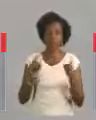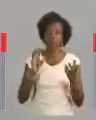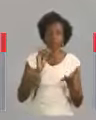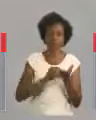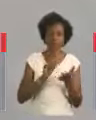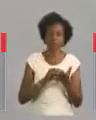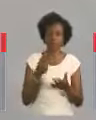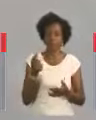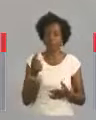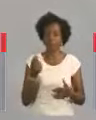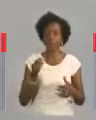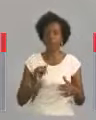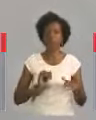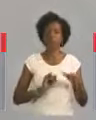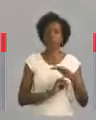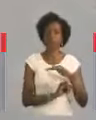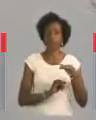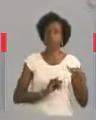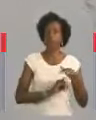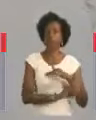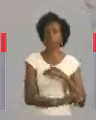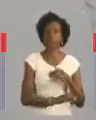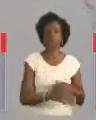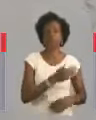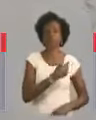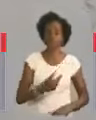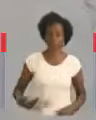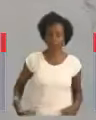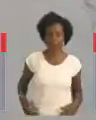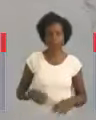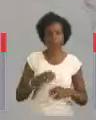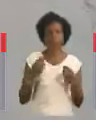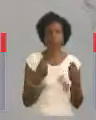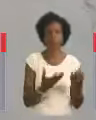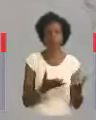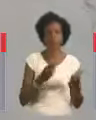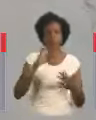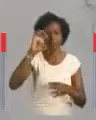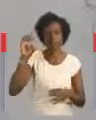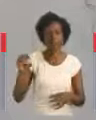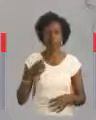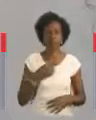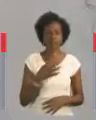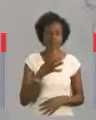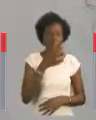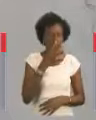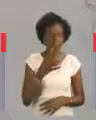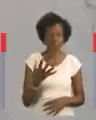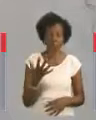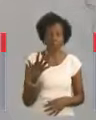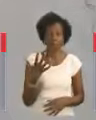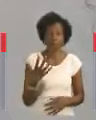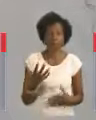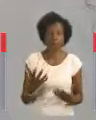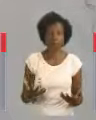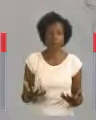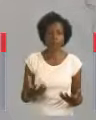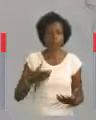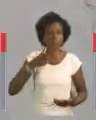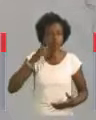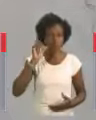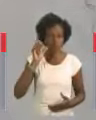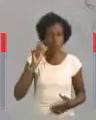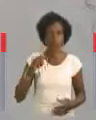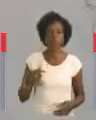falta de investimento governamental na rede estadual fico mais chocado e mais perplexo nosso mandato esteve presente